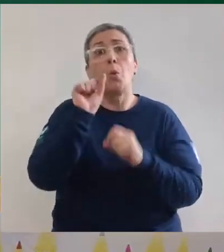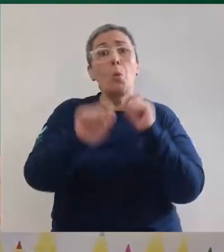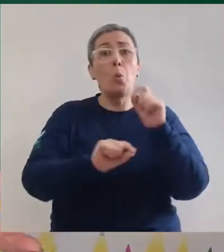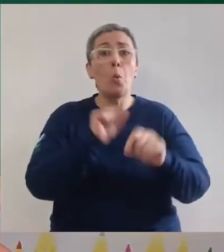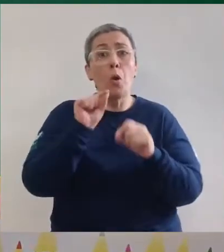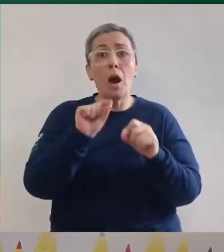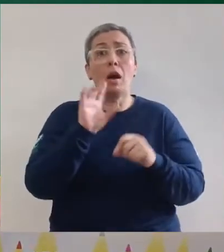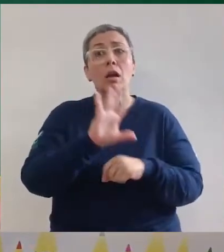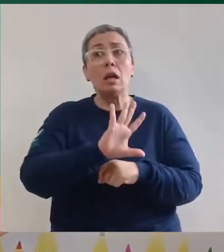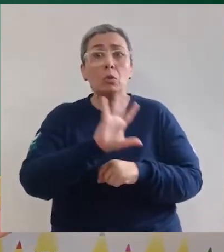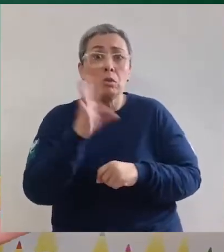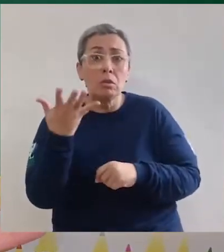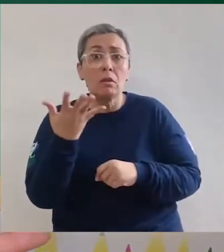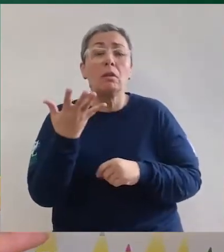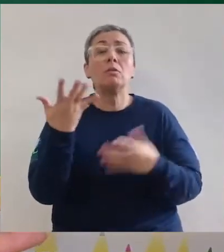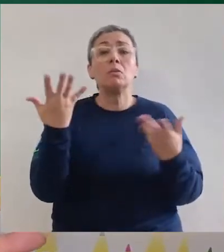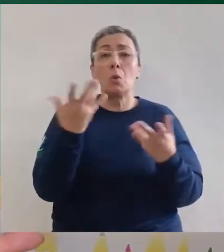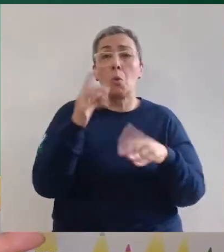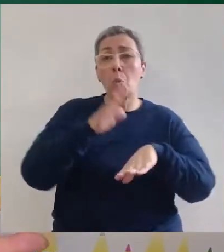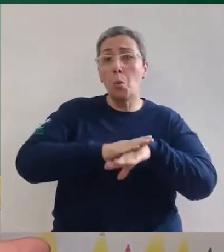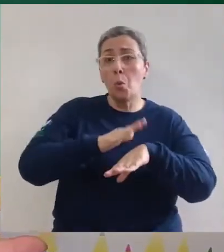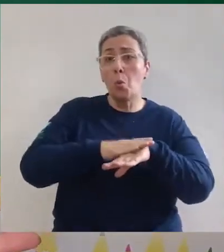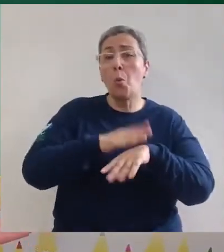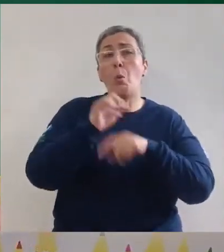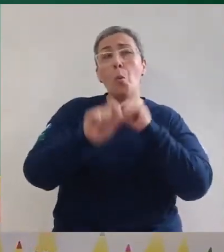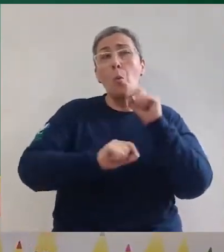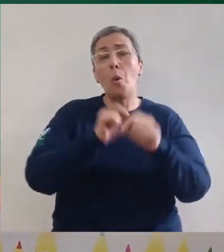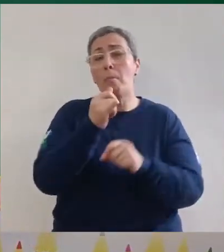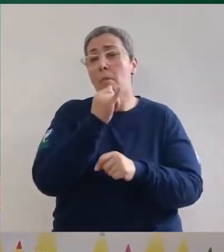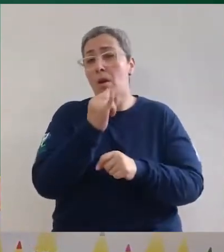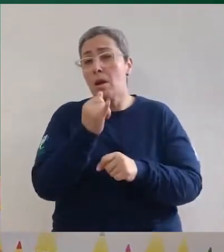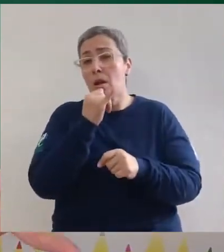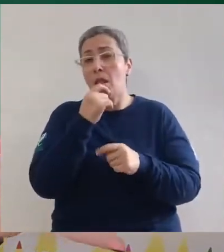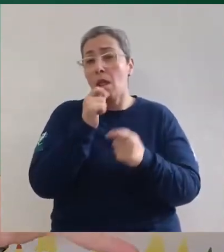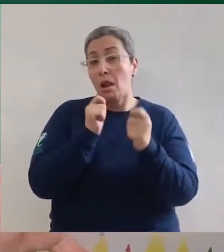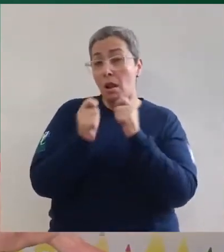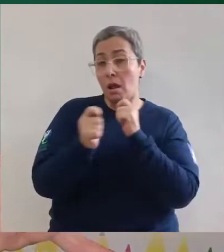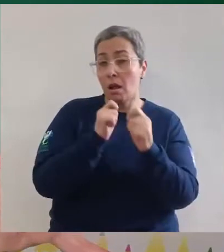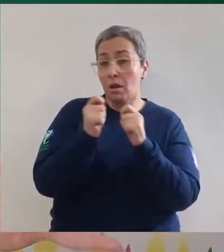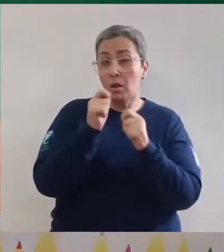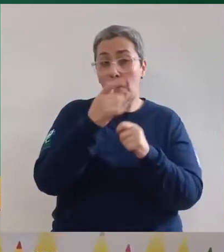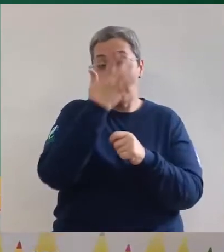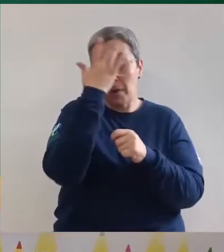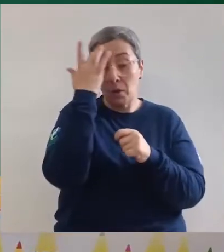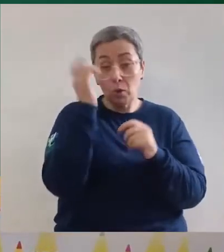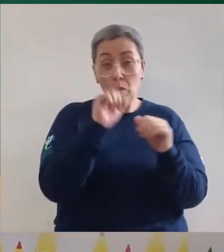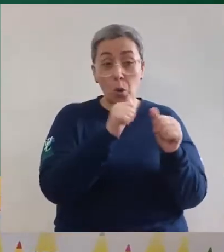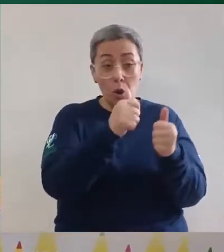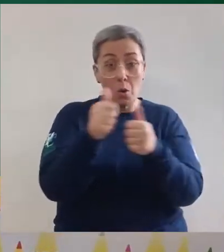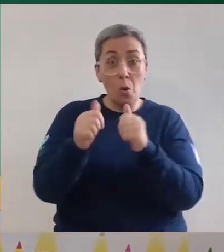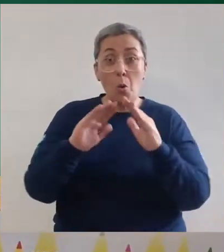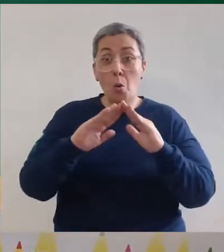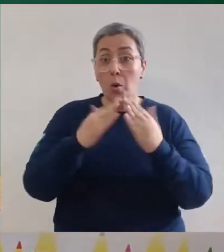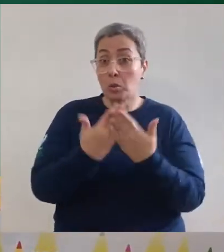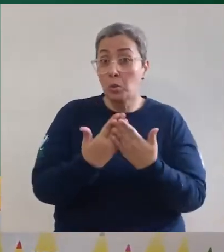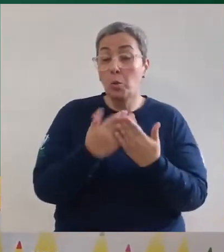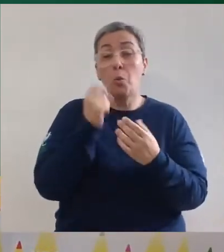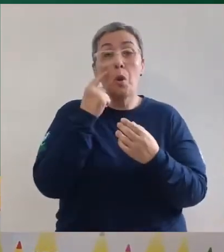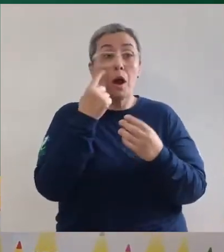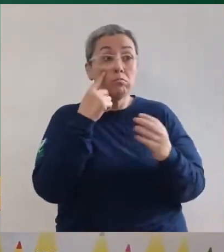de qual é essa situação fazendo, por exemplo, uma entrevista com as pessoas da